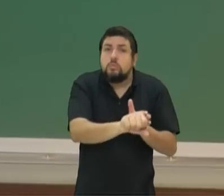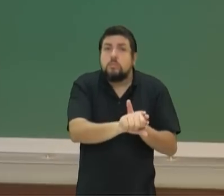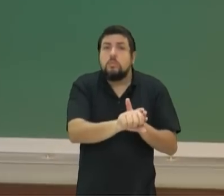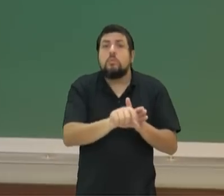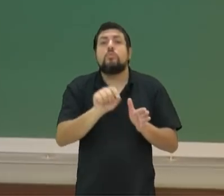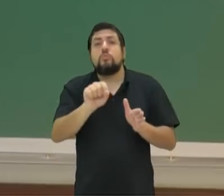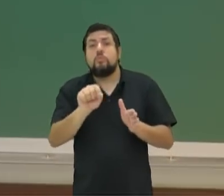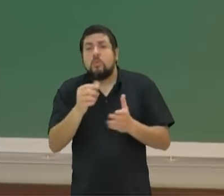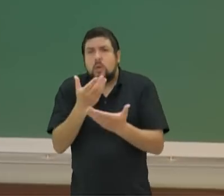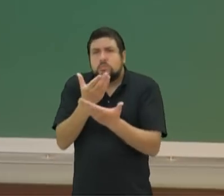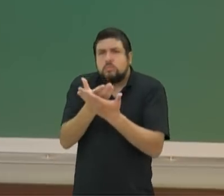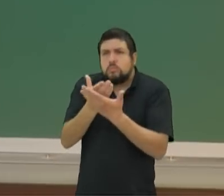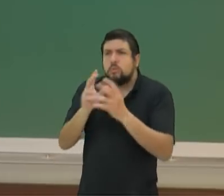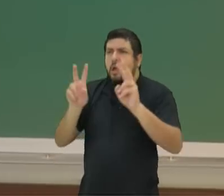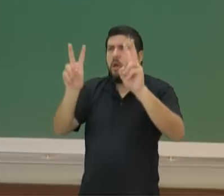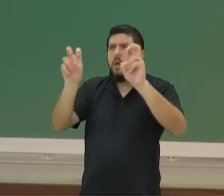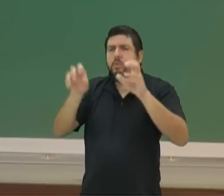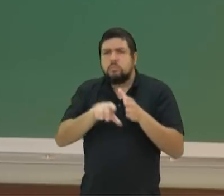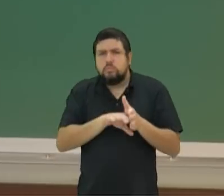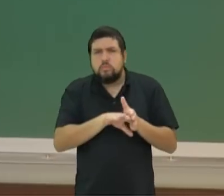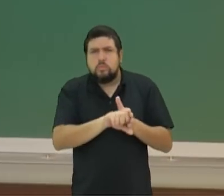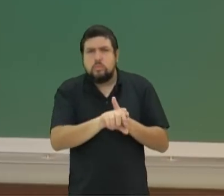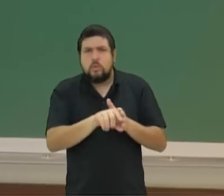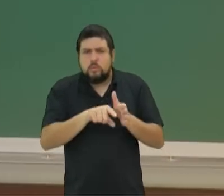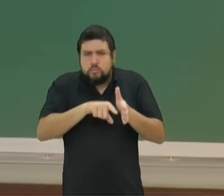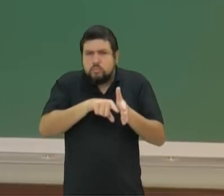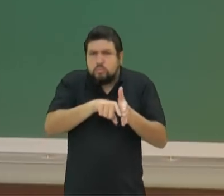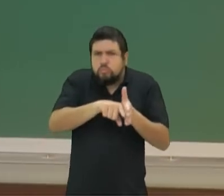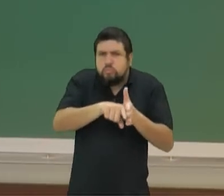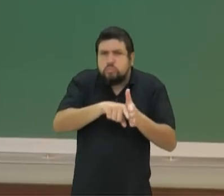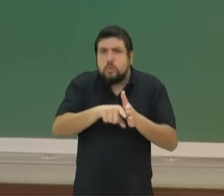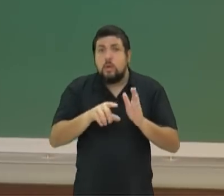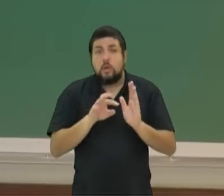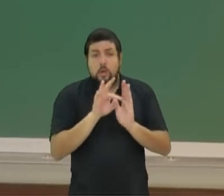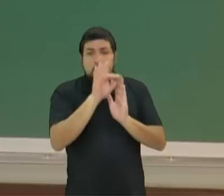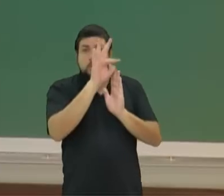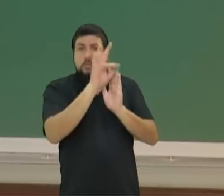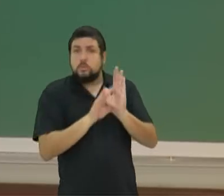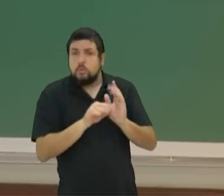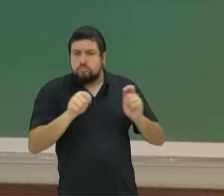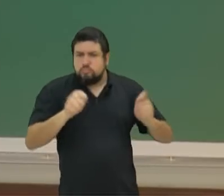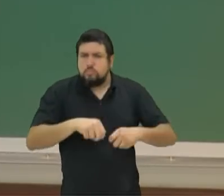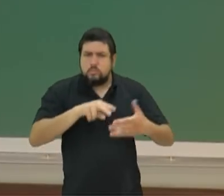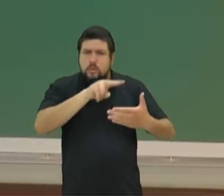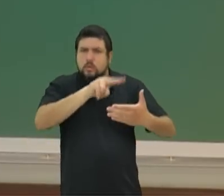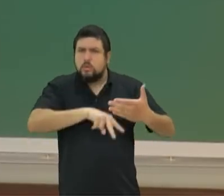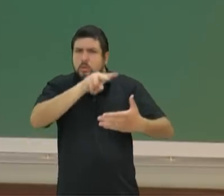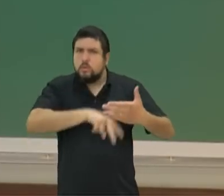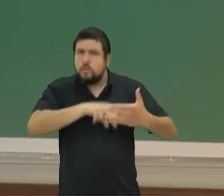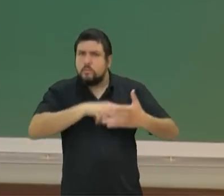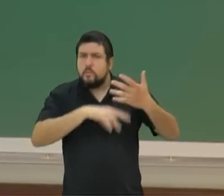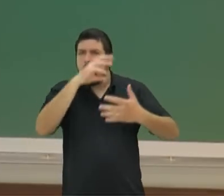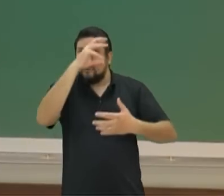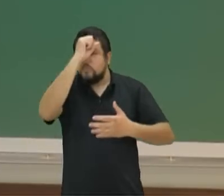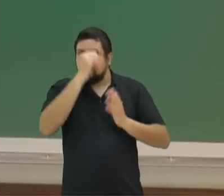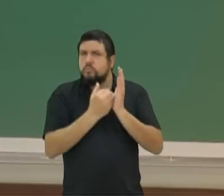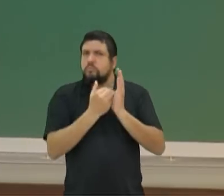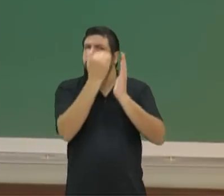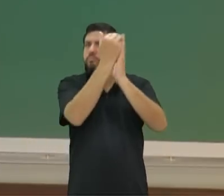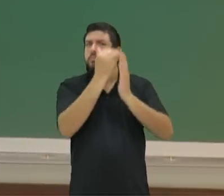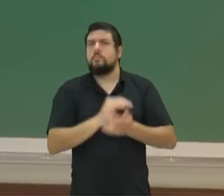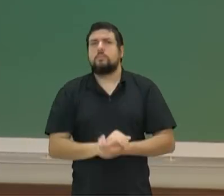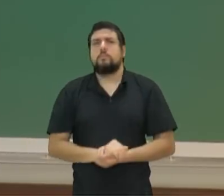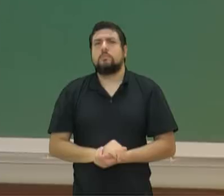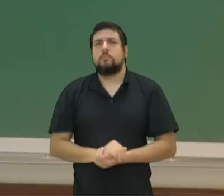estudando e vão aparecer vários textos informativos que podem te ajudar a esclarecer aquilo que você não entendeu. Se você